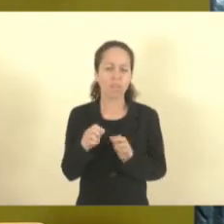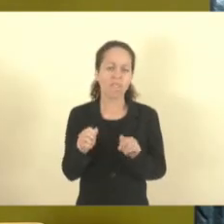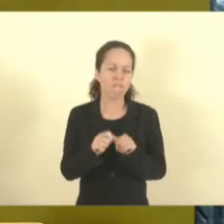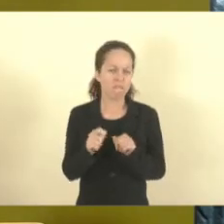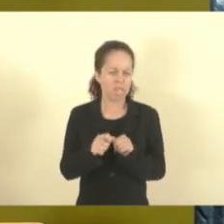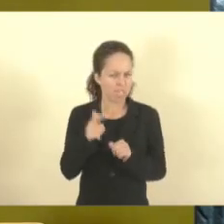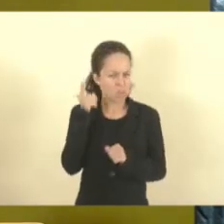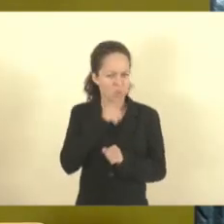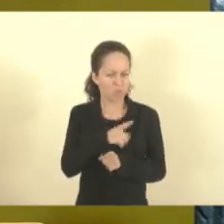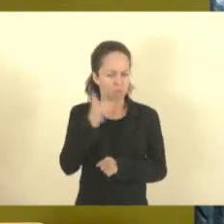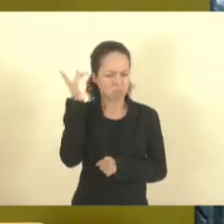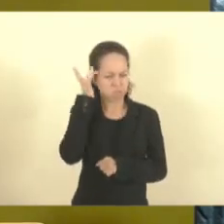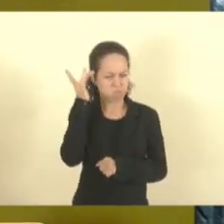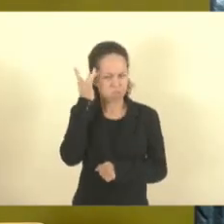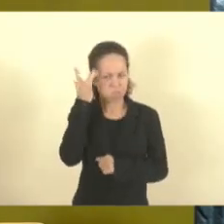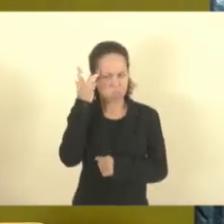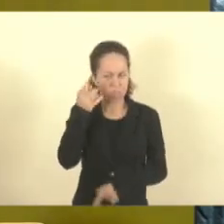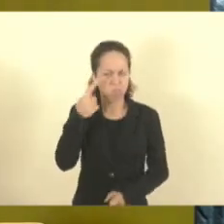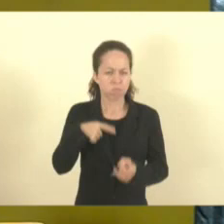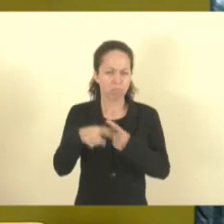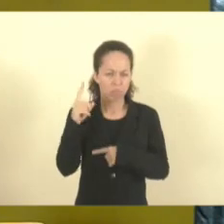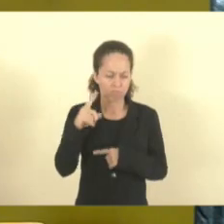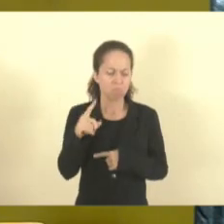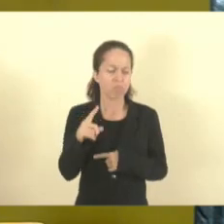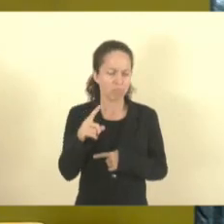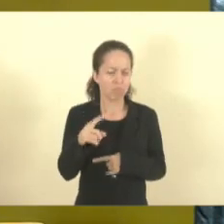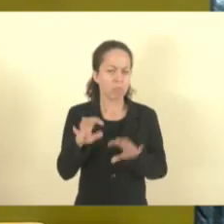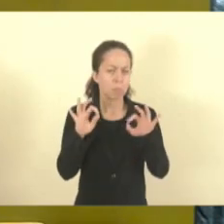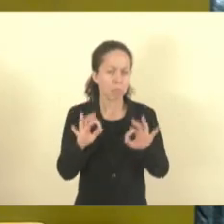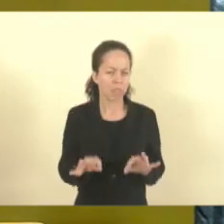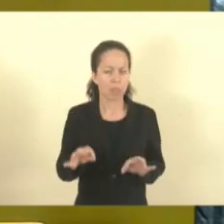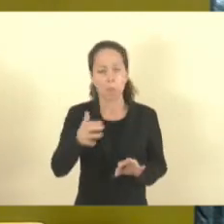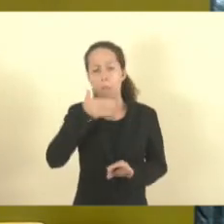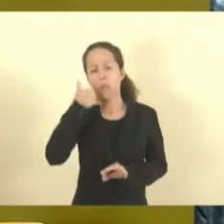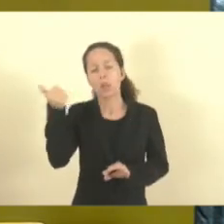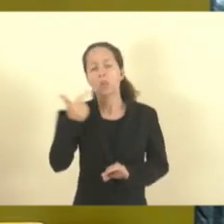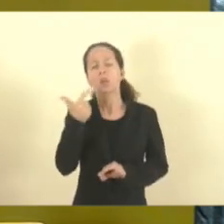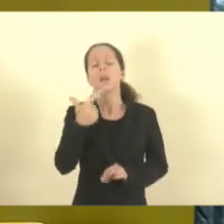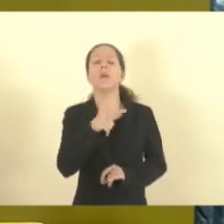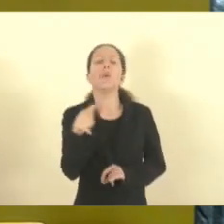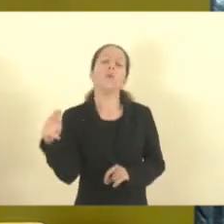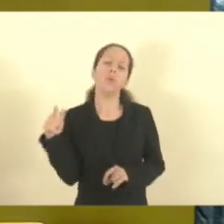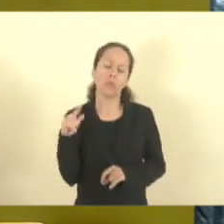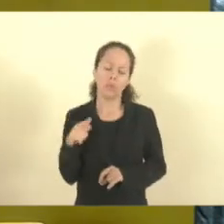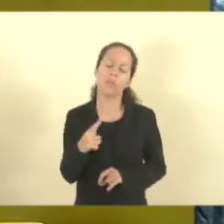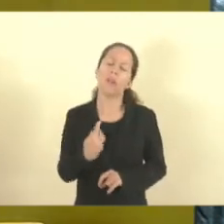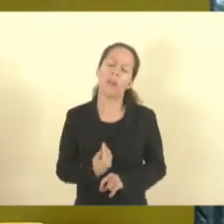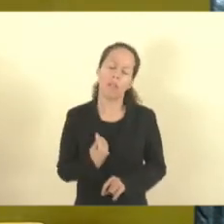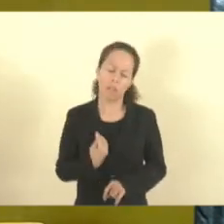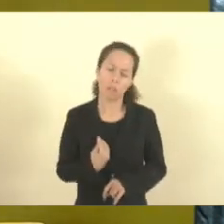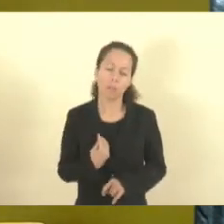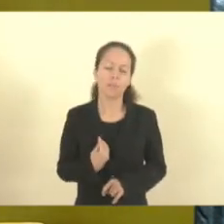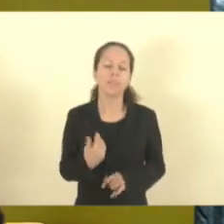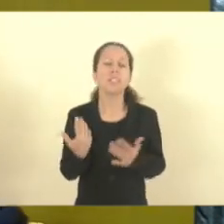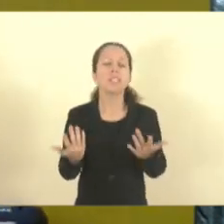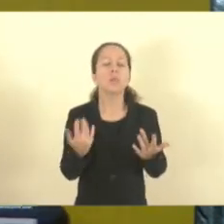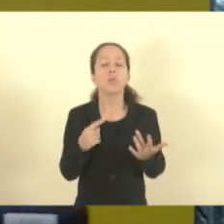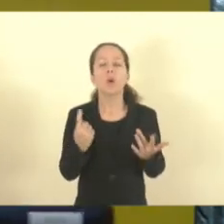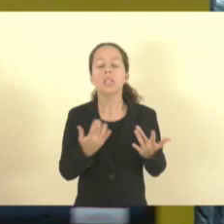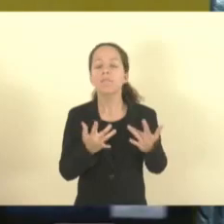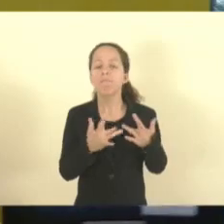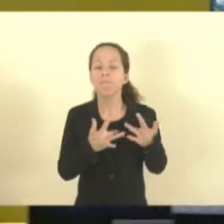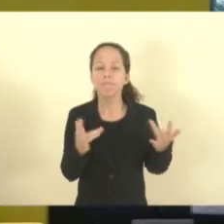bolão, não é mesmo? Estão jogando um bolão mesmo, melhor do que muita gente por aí. Então, assim, solidariedade